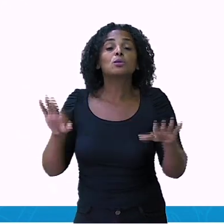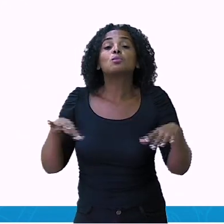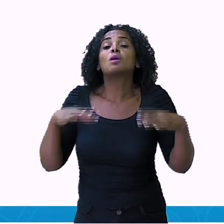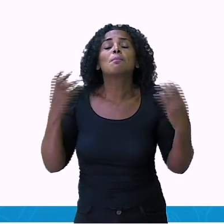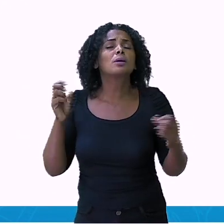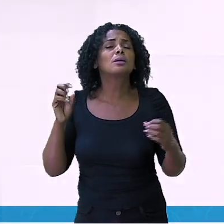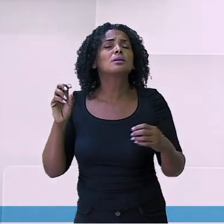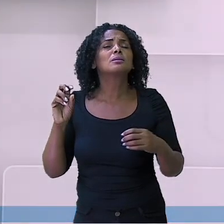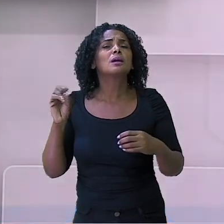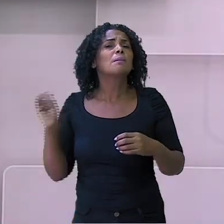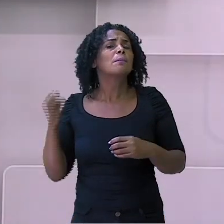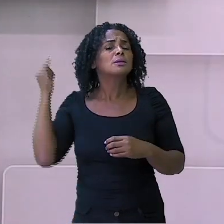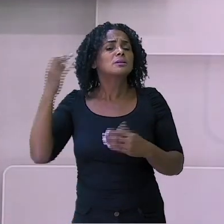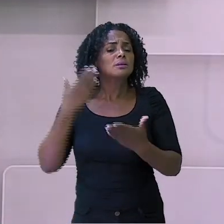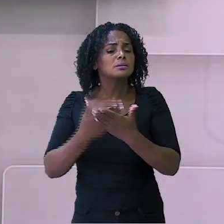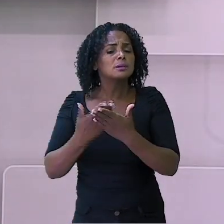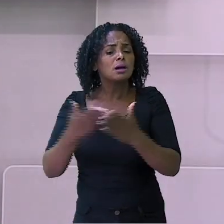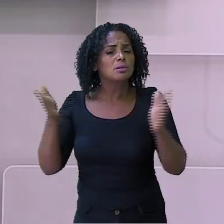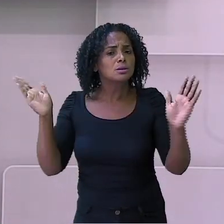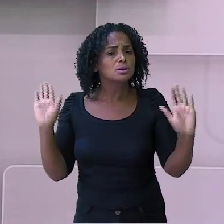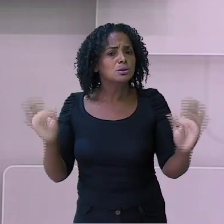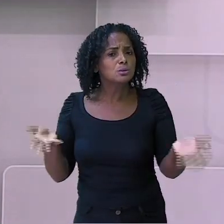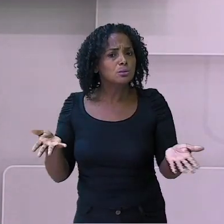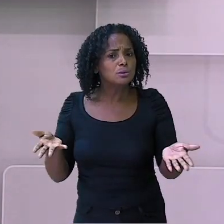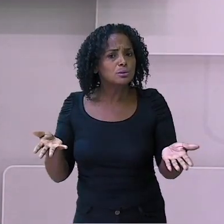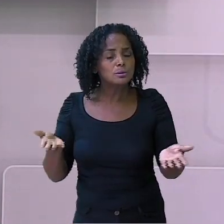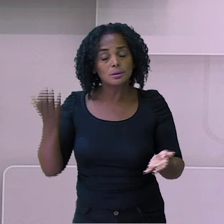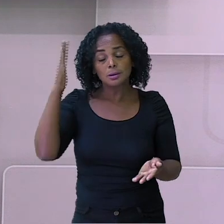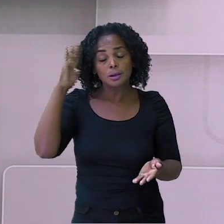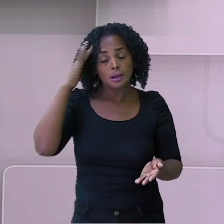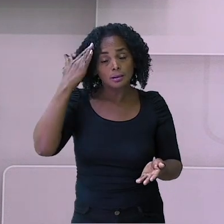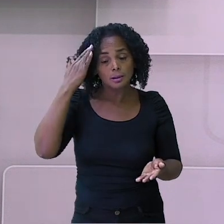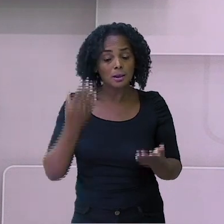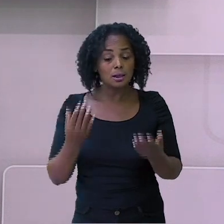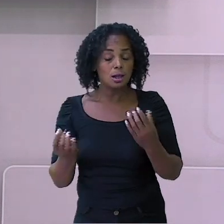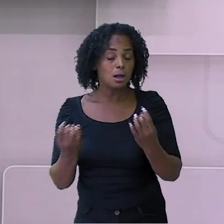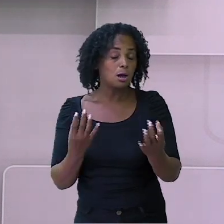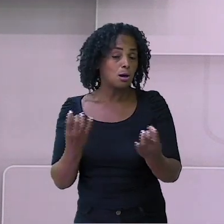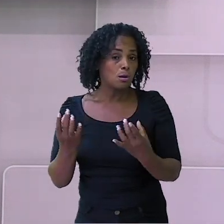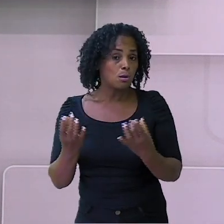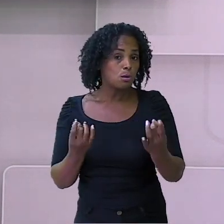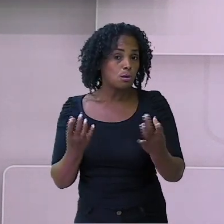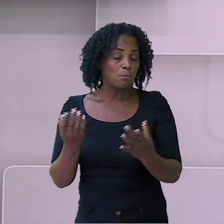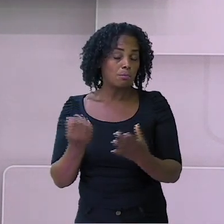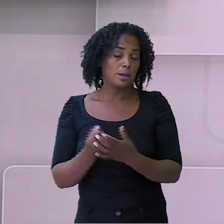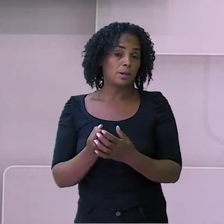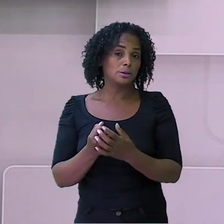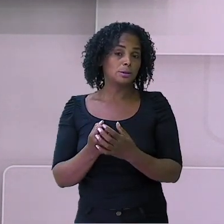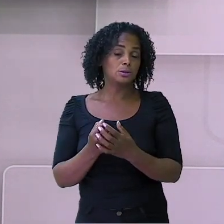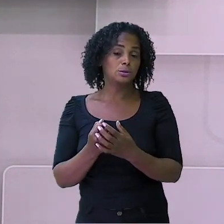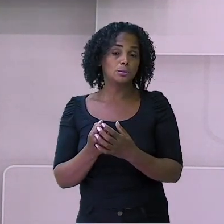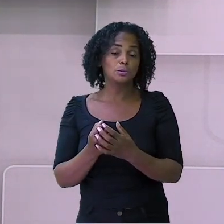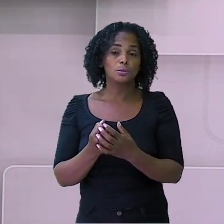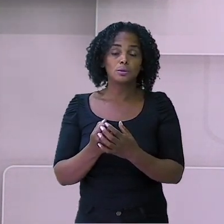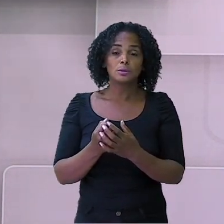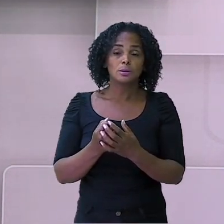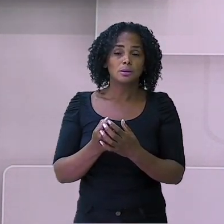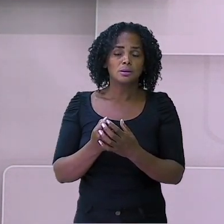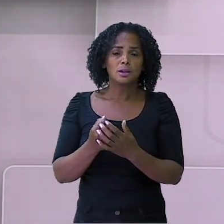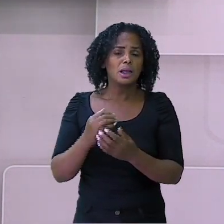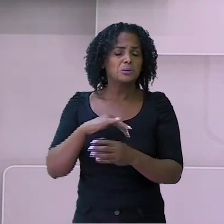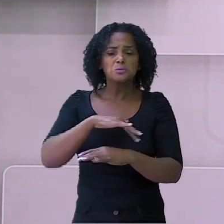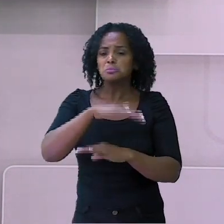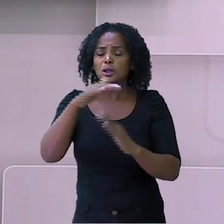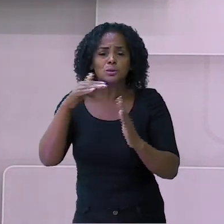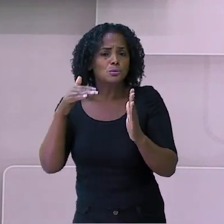hoje? É entender que o comércio ele vai girar em torno de N fatores, seja de compra, seja de